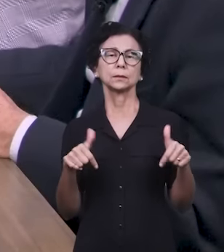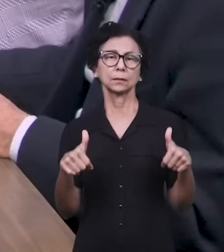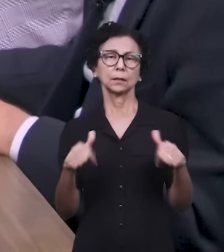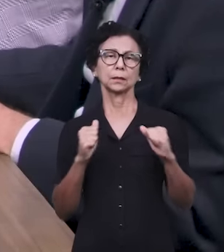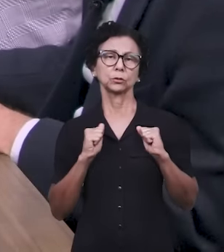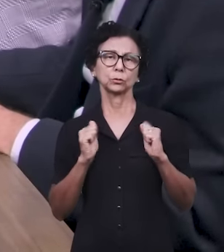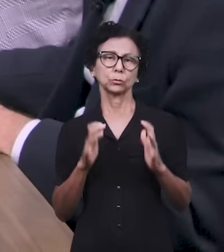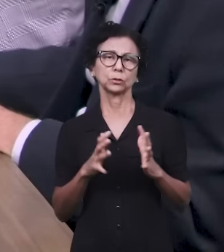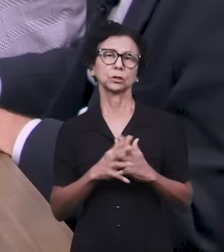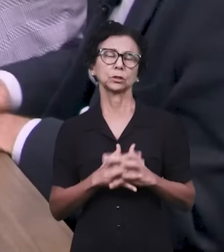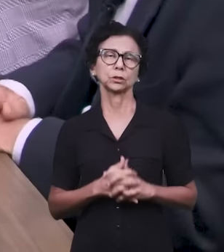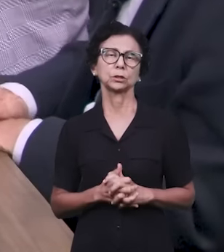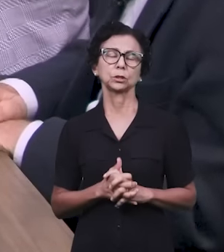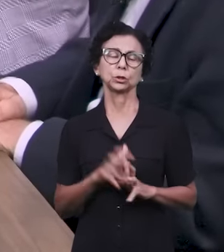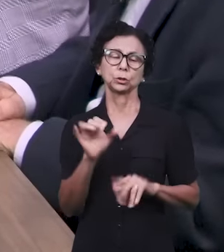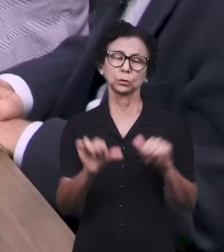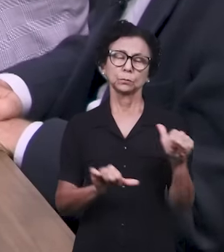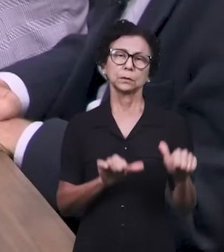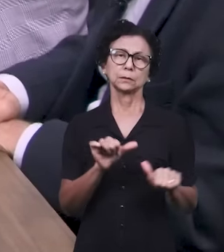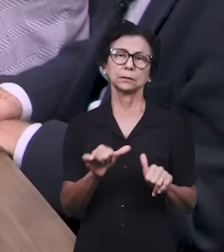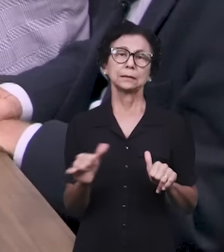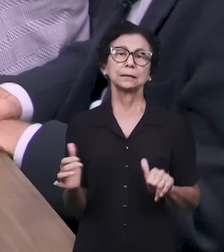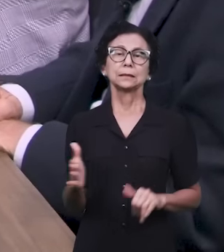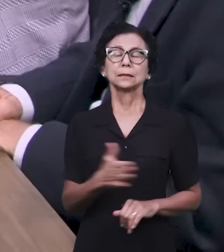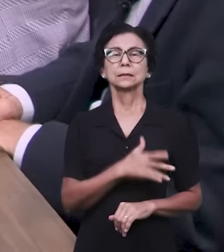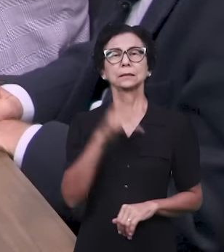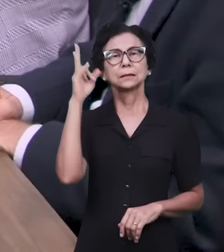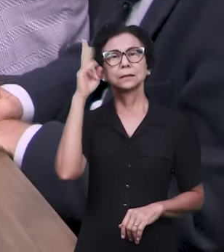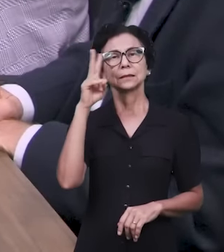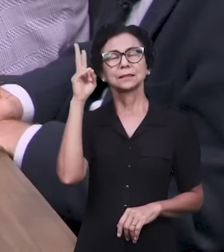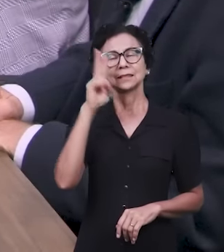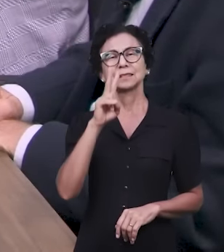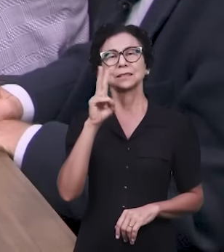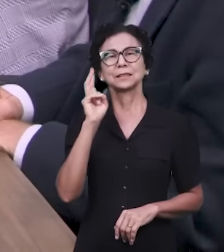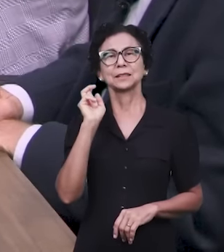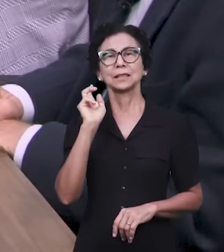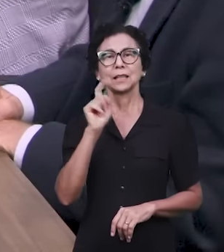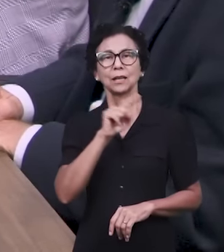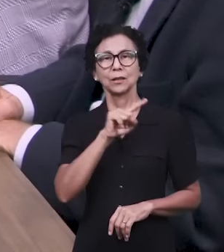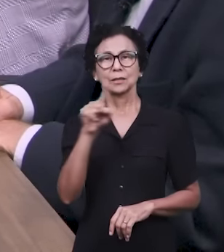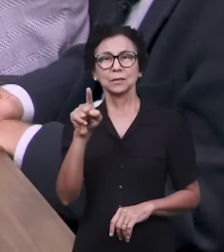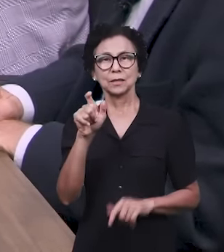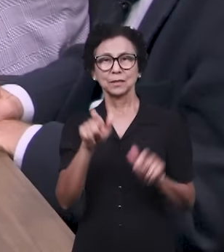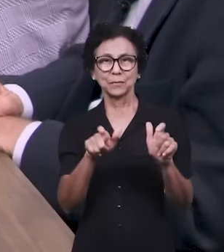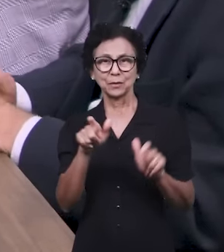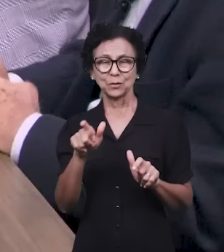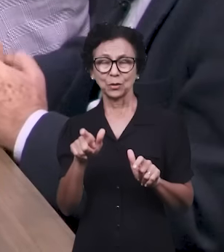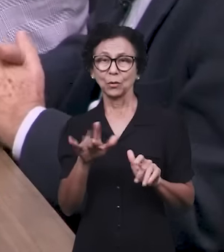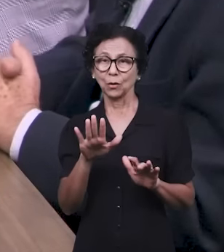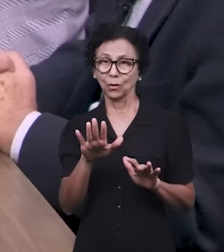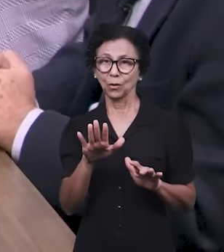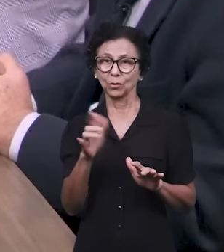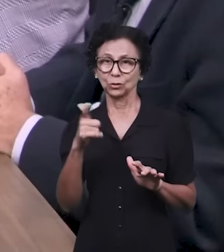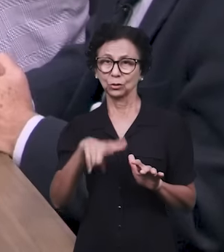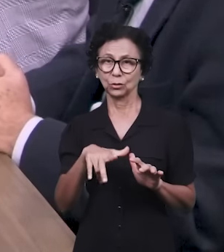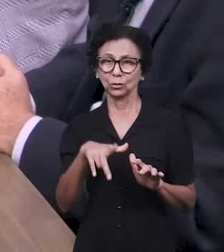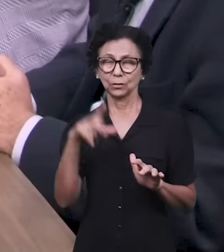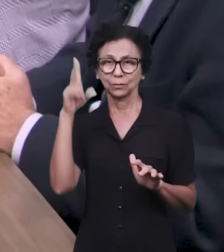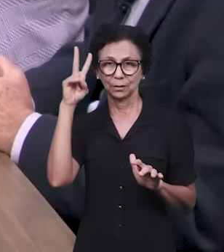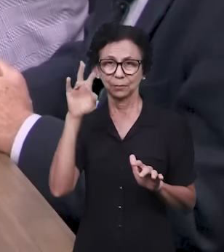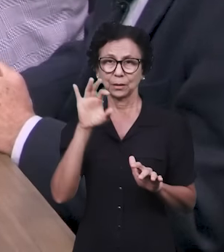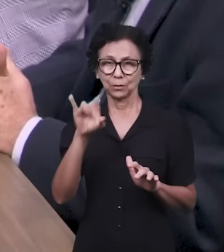Glória a Deus. Lembrando que essas pessoas que estão participando do programa, elas foram encontradas na rua.